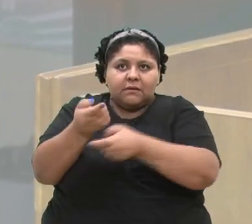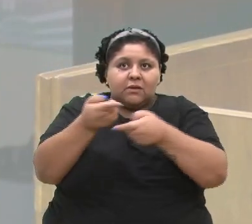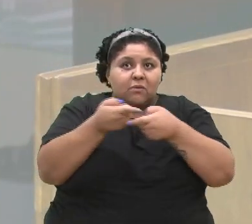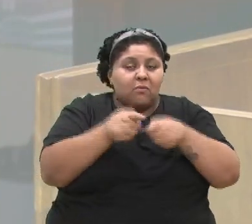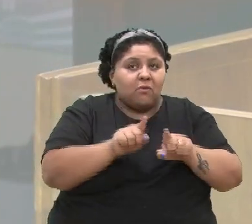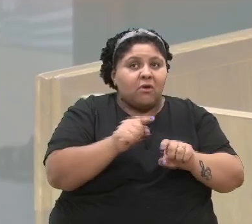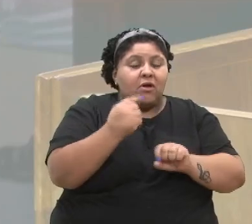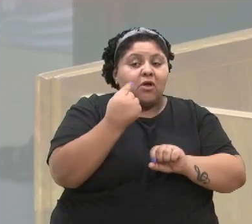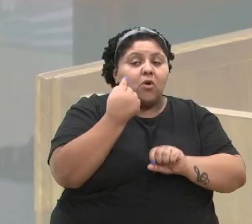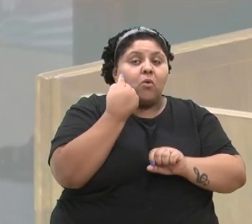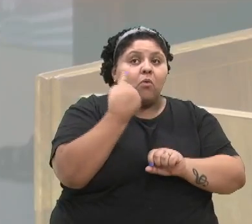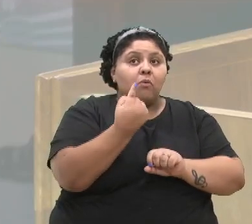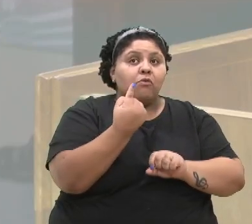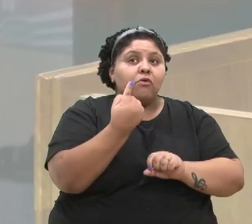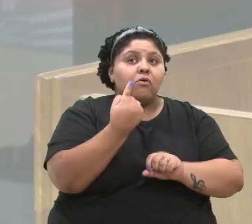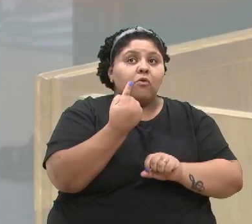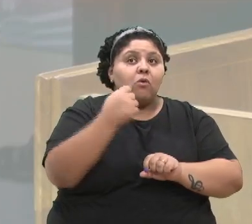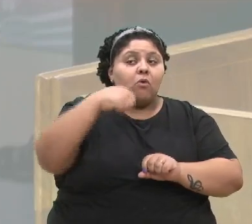apenas